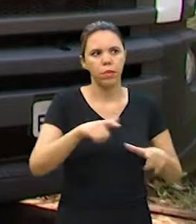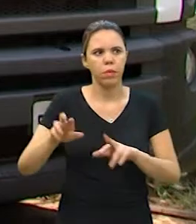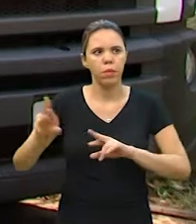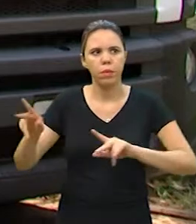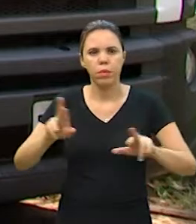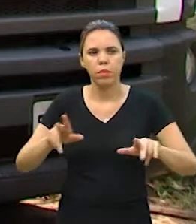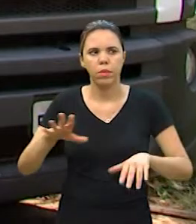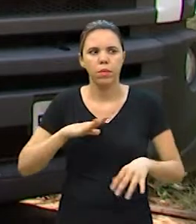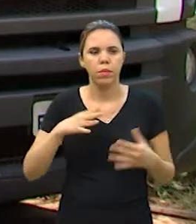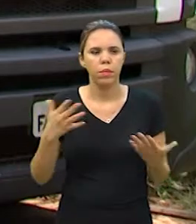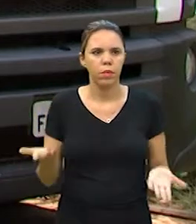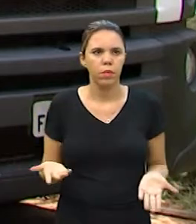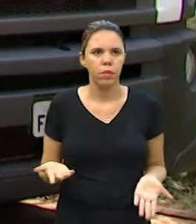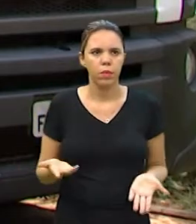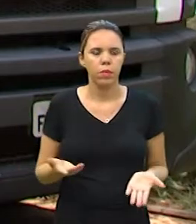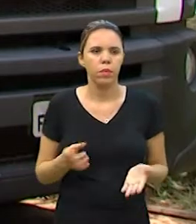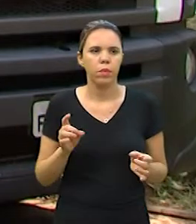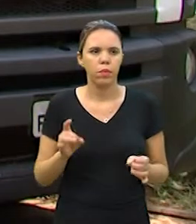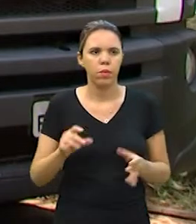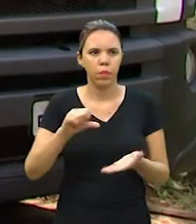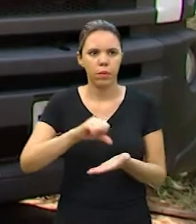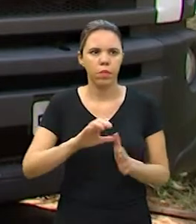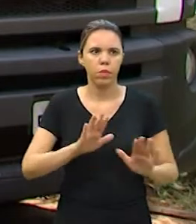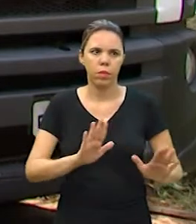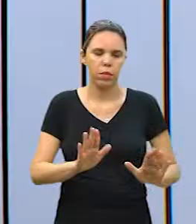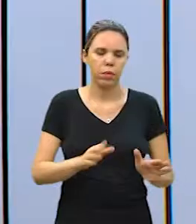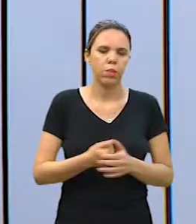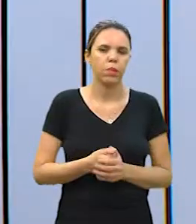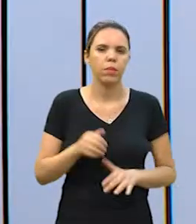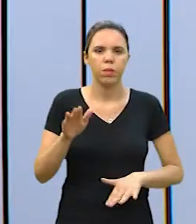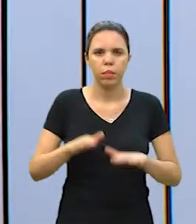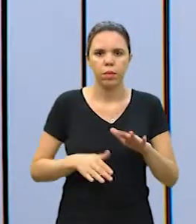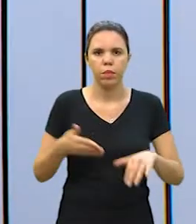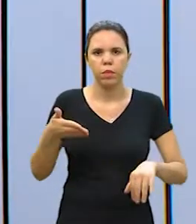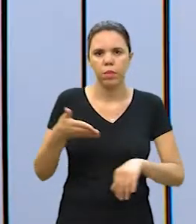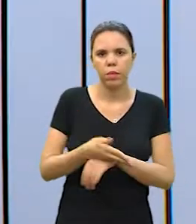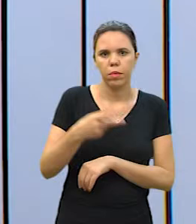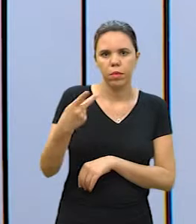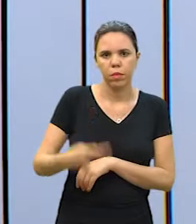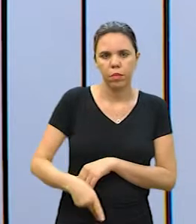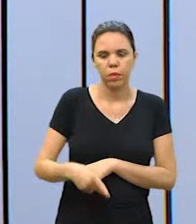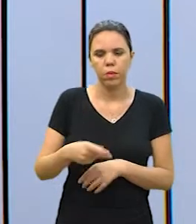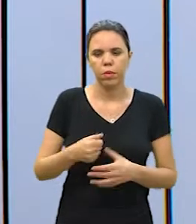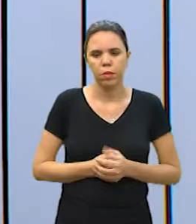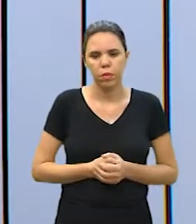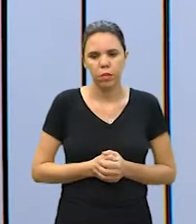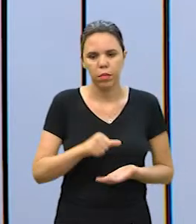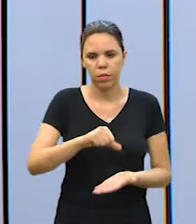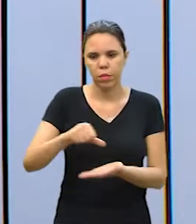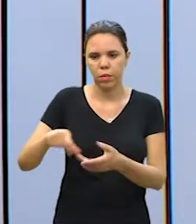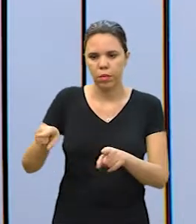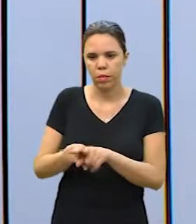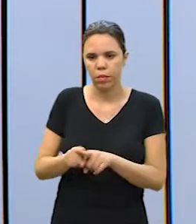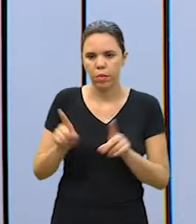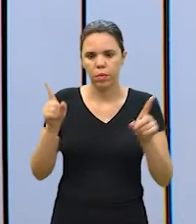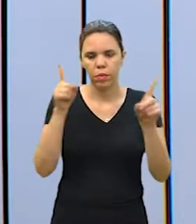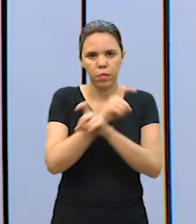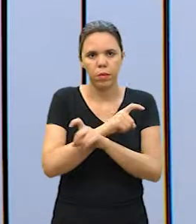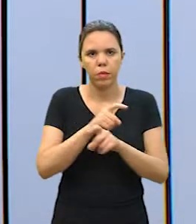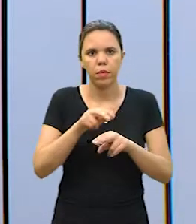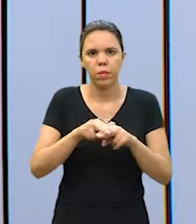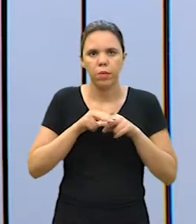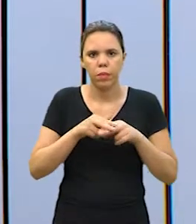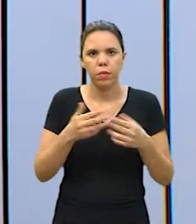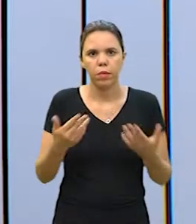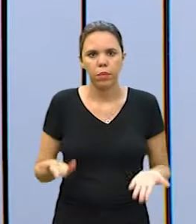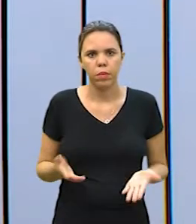pontos diferentes da cidade para que ele não fique só em determinado local, porque às vezes o acesso aos locais também fica dificultoso